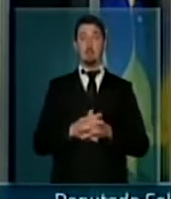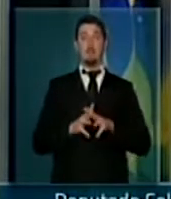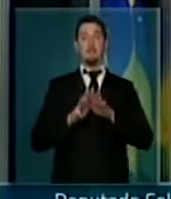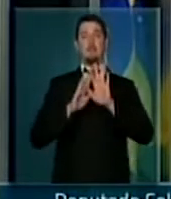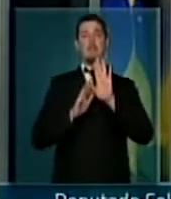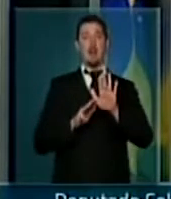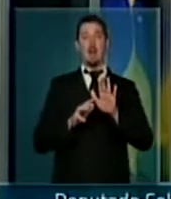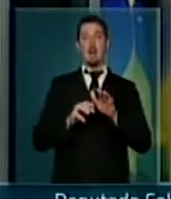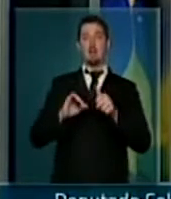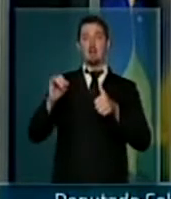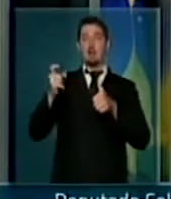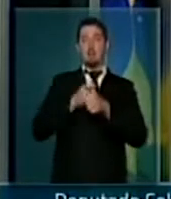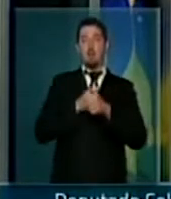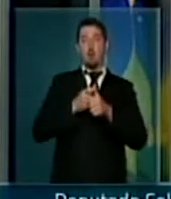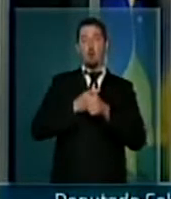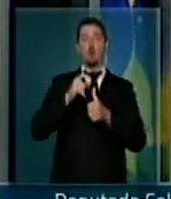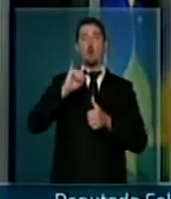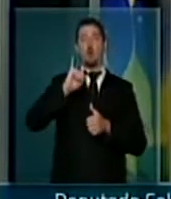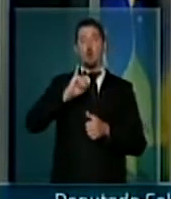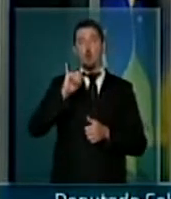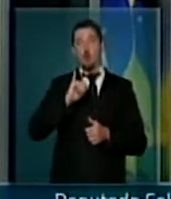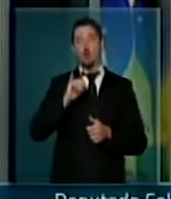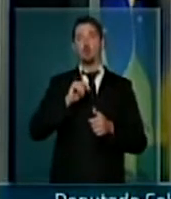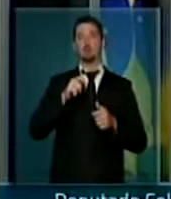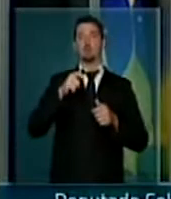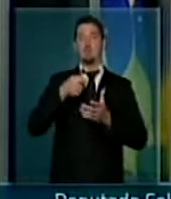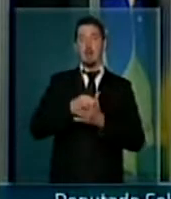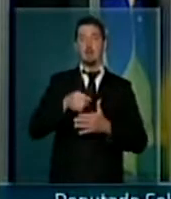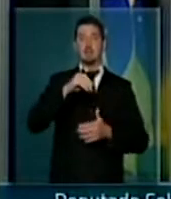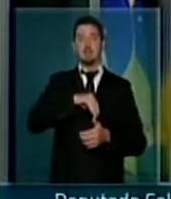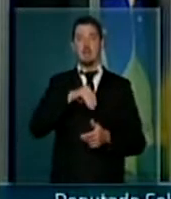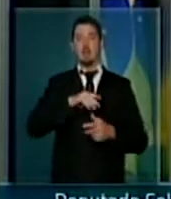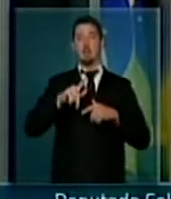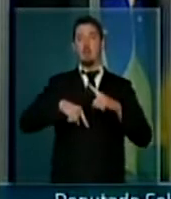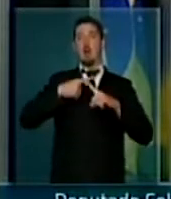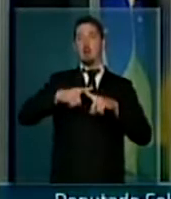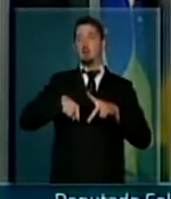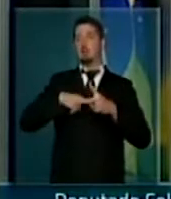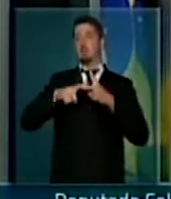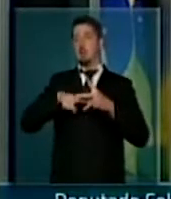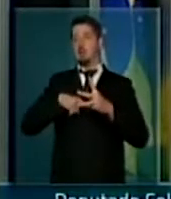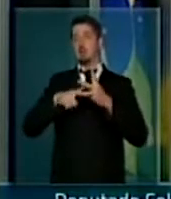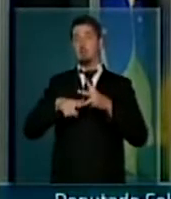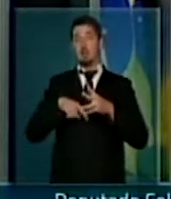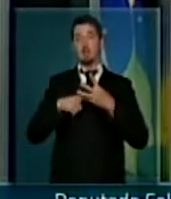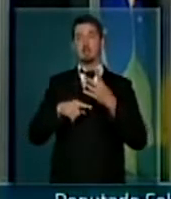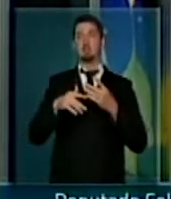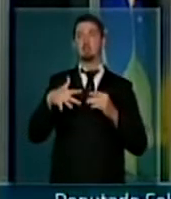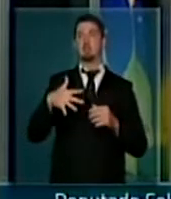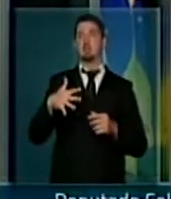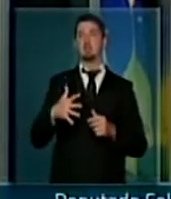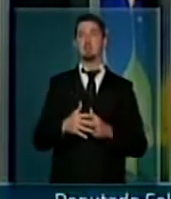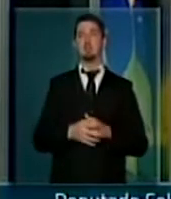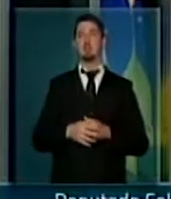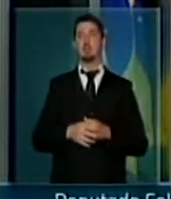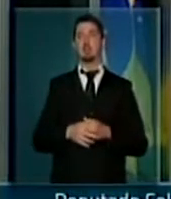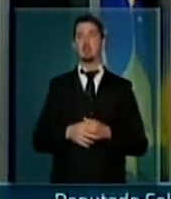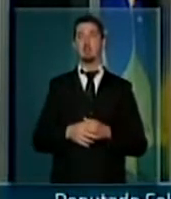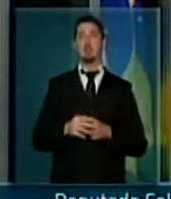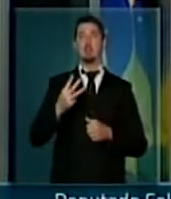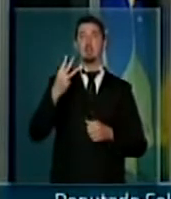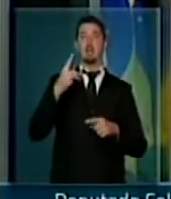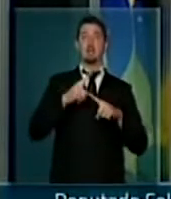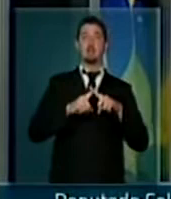o excesso de encargos sobre mão de obra faz com que nossa mão de obra custe, em média,